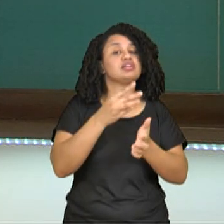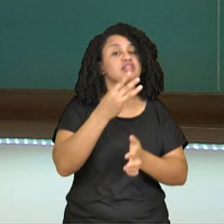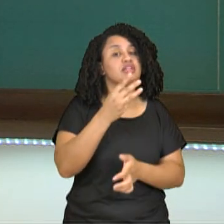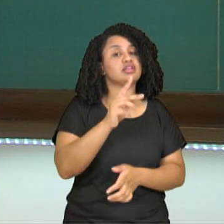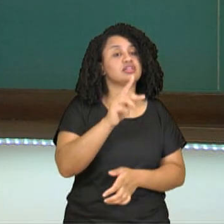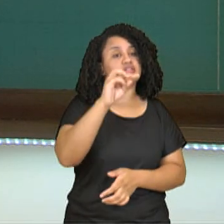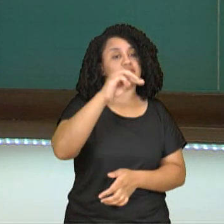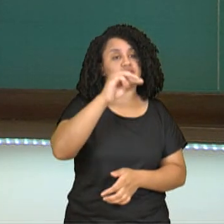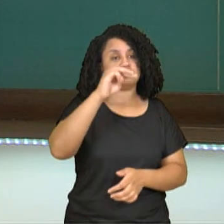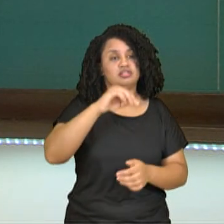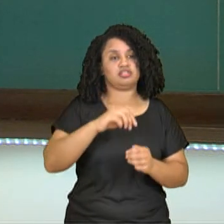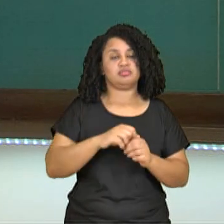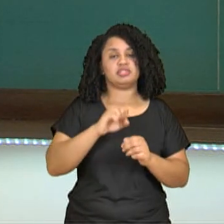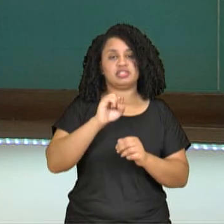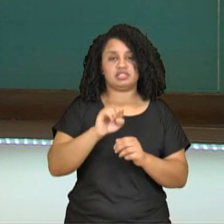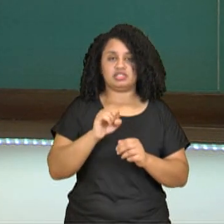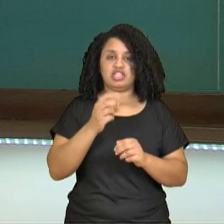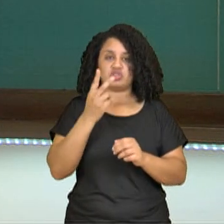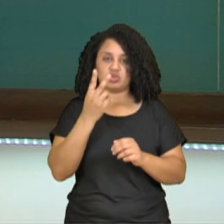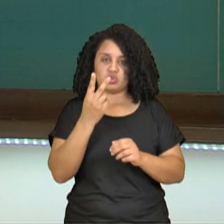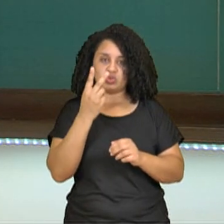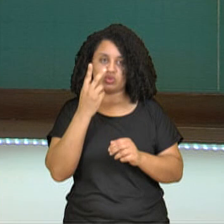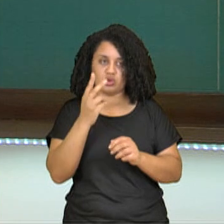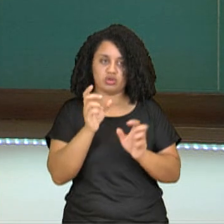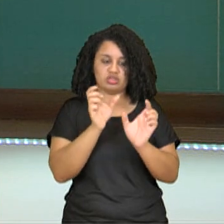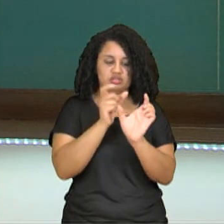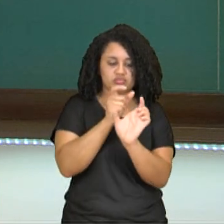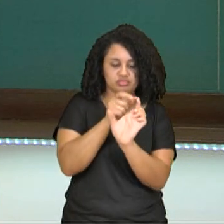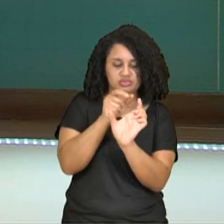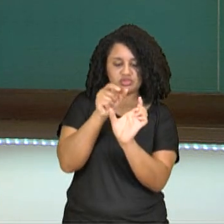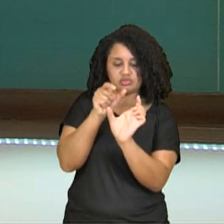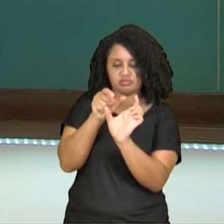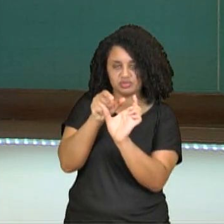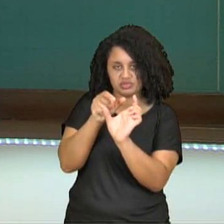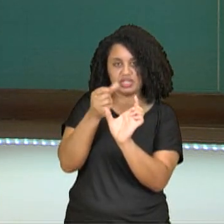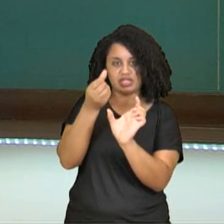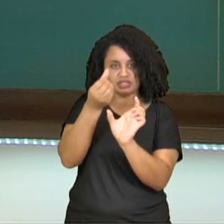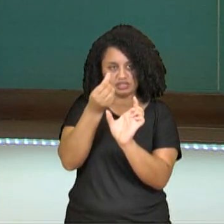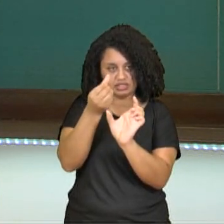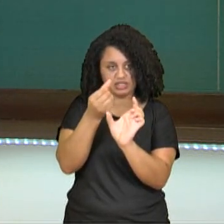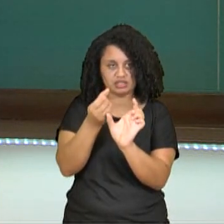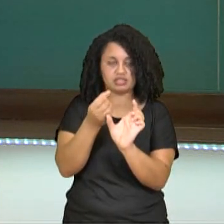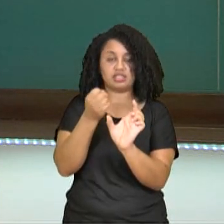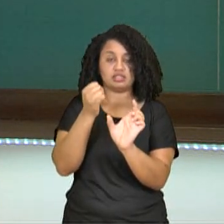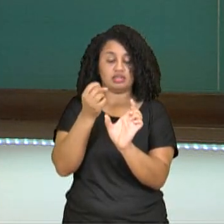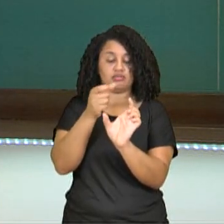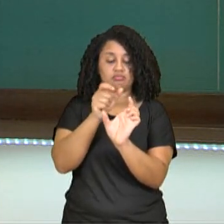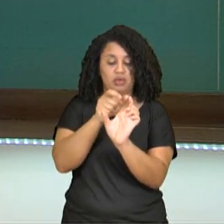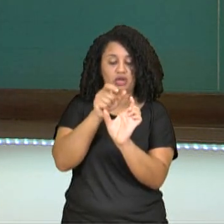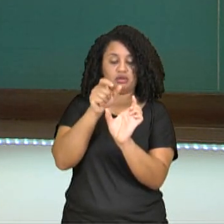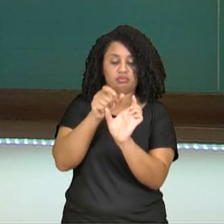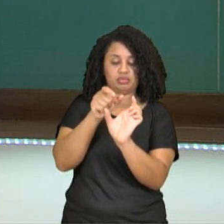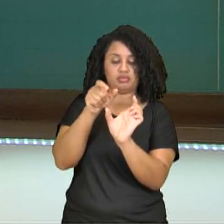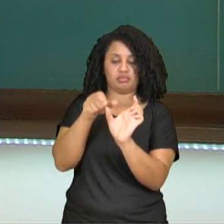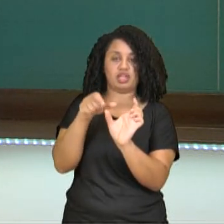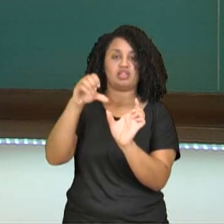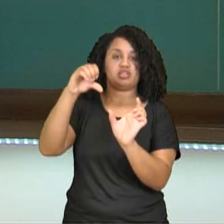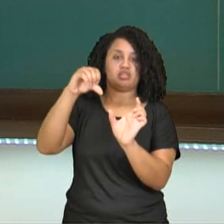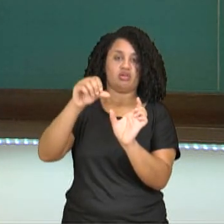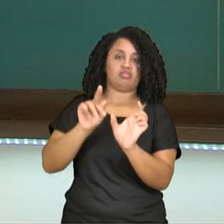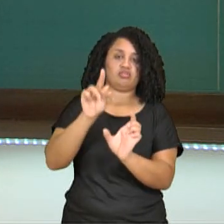2 intervalos destes corresponderão a 6 quilômetros. 3 intervalos desses a